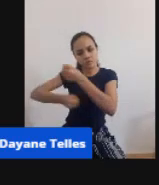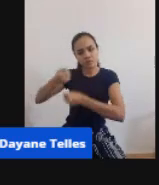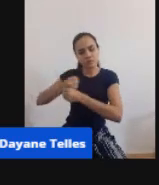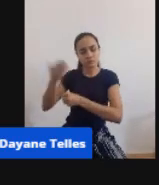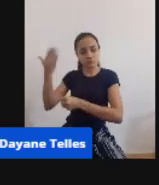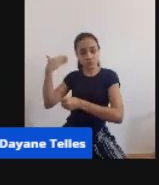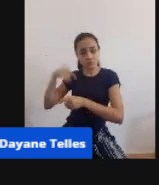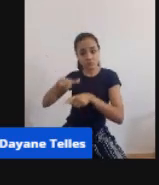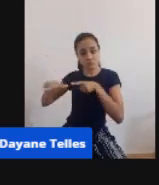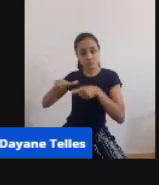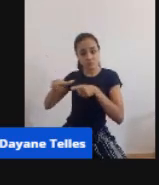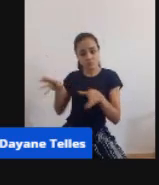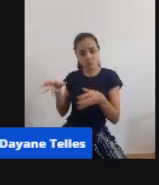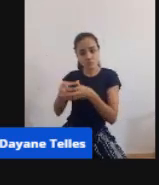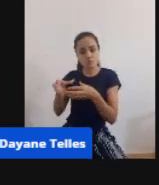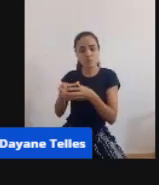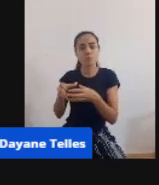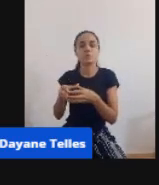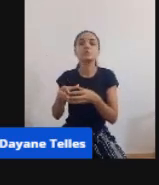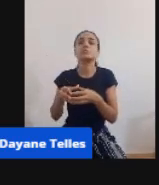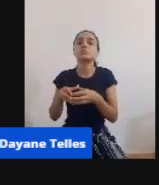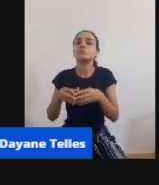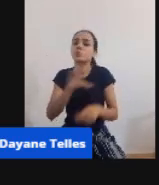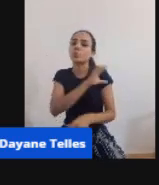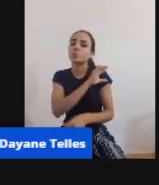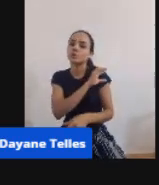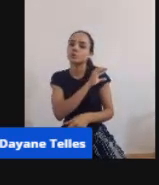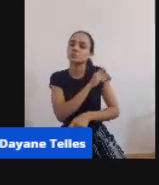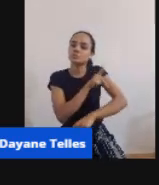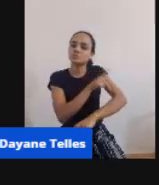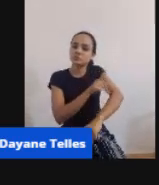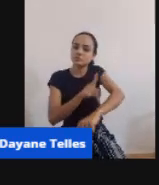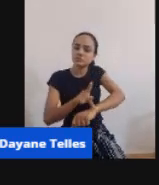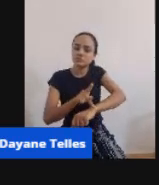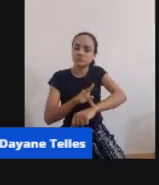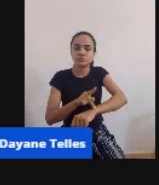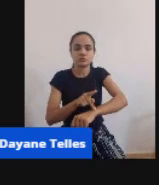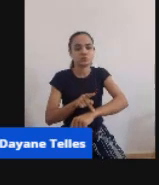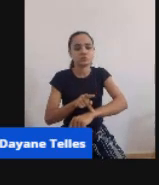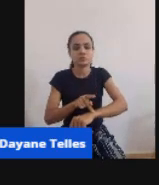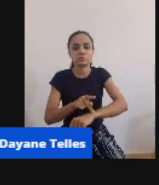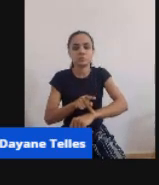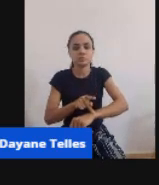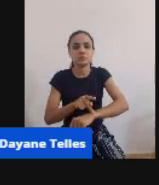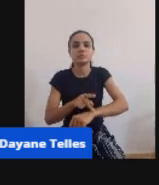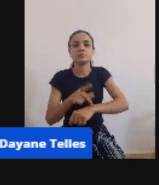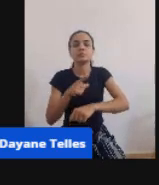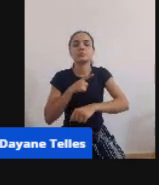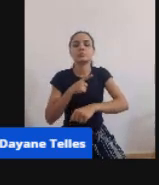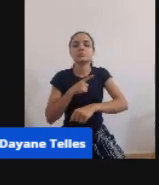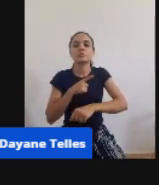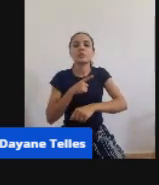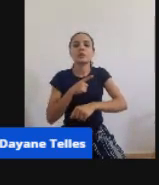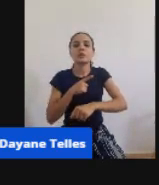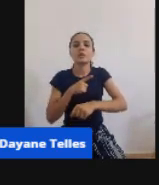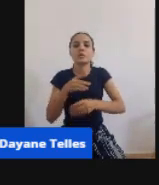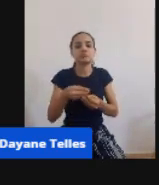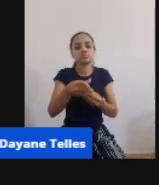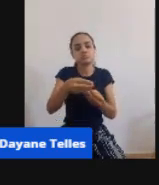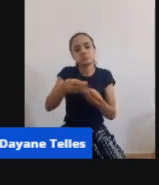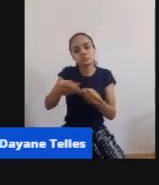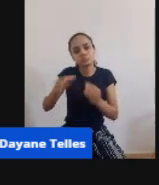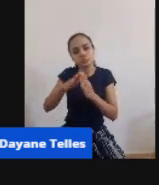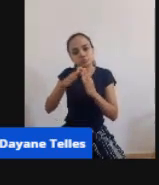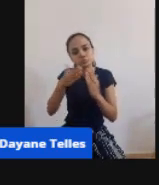GFEM e a Coordenação Pedagógica, e ele está, então, distribuído nas escolas, né? Caso a escola